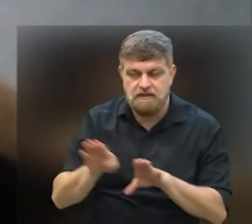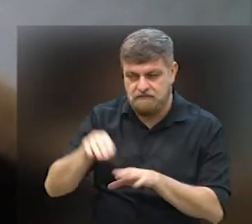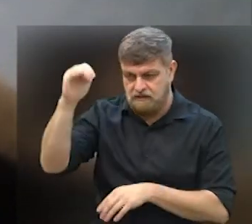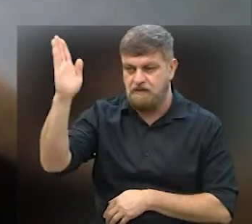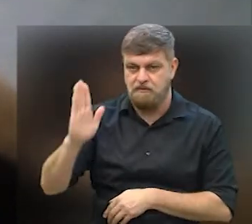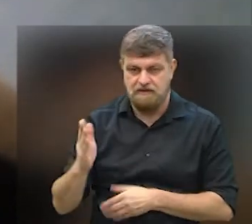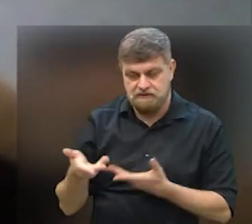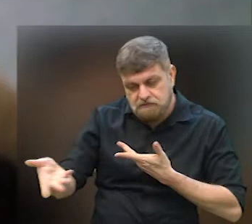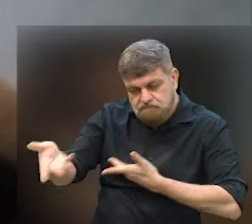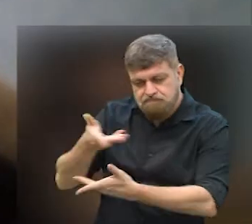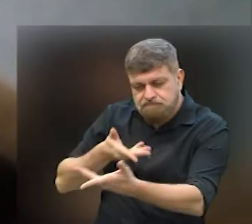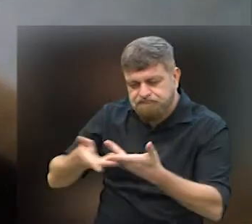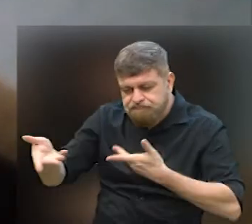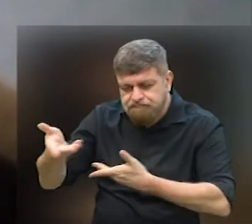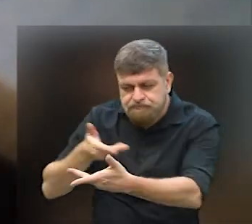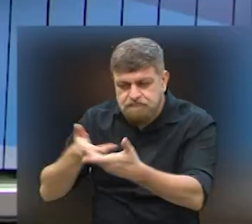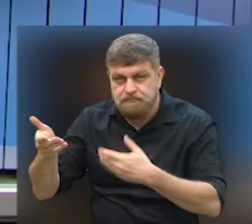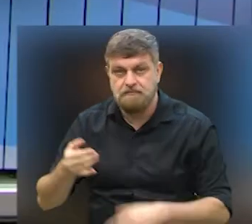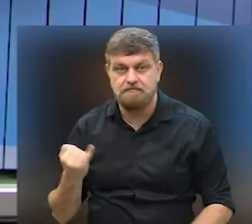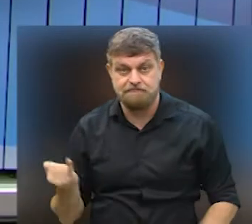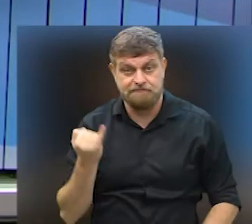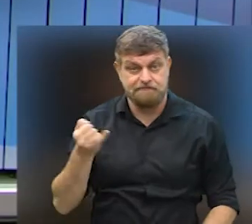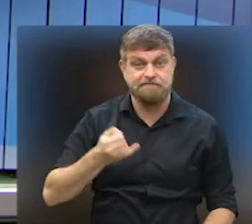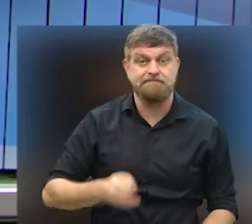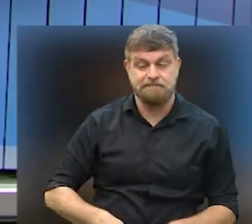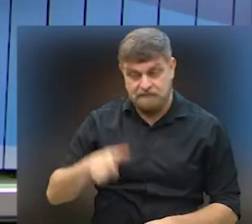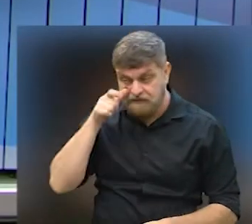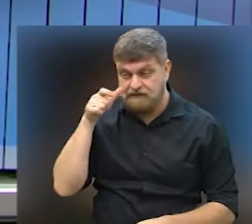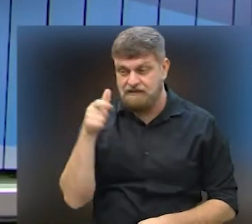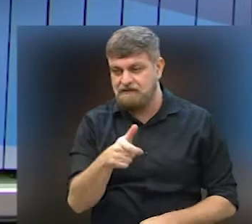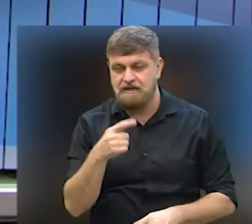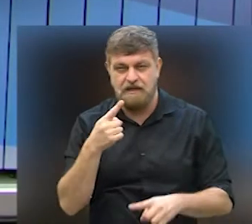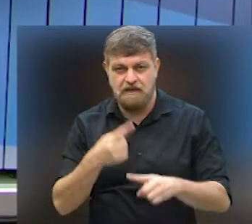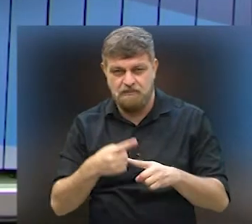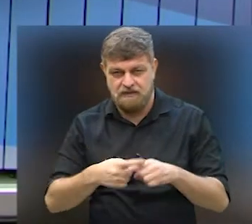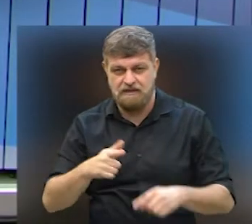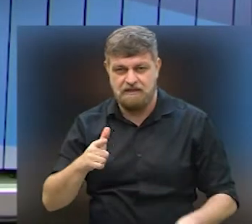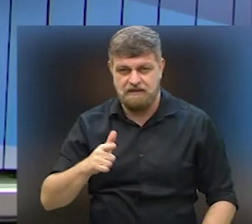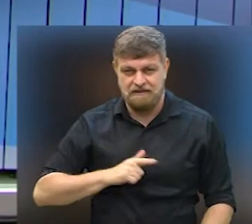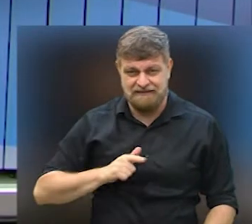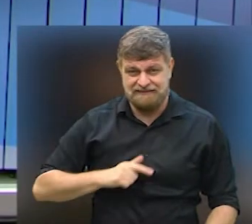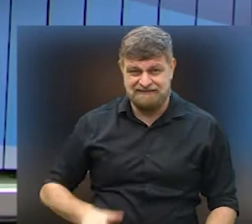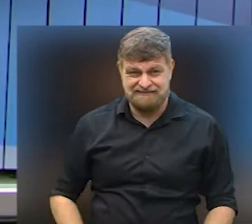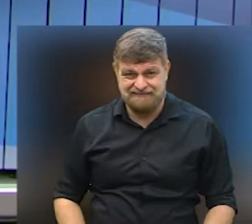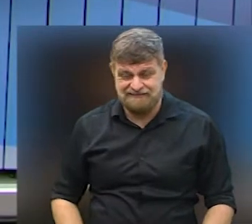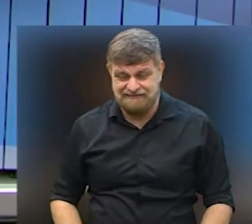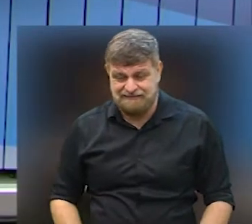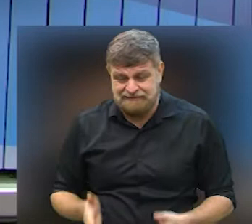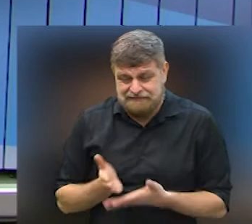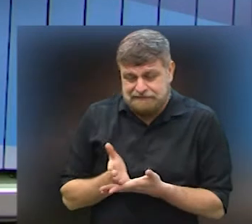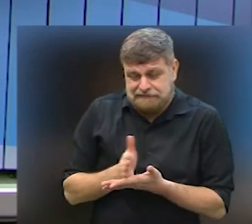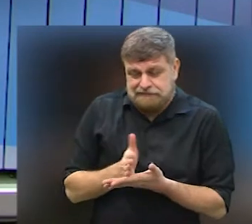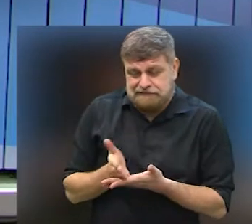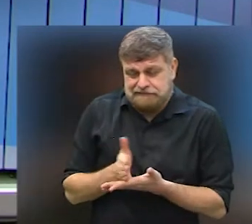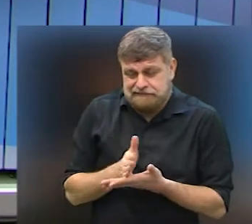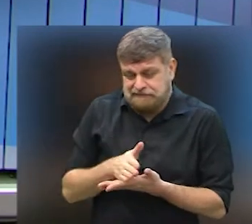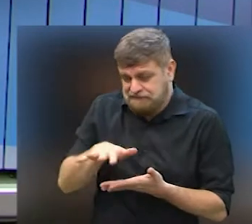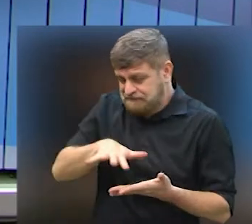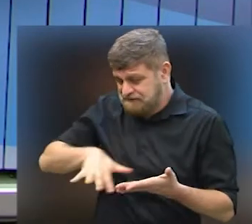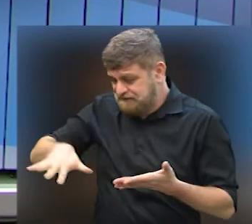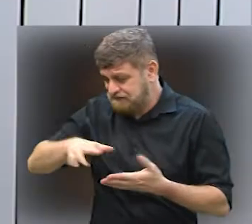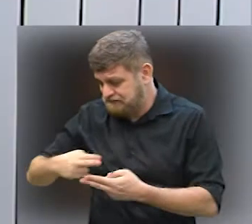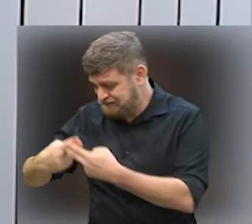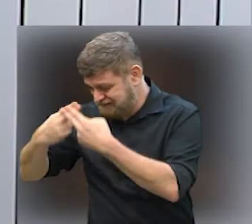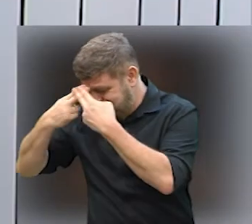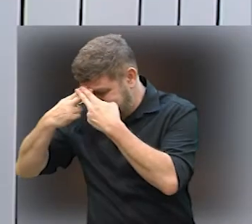com o Brasil. Isso realmente é muito interessante, né? Porque é uma linha muito pequena entre